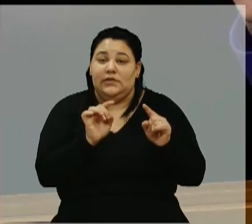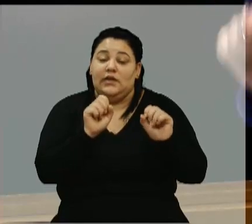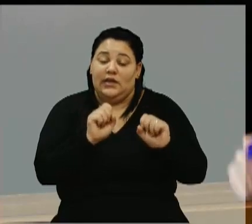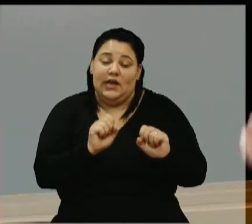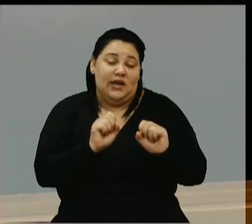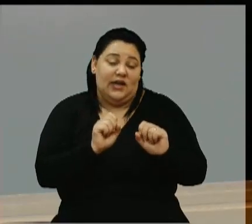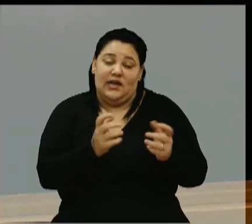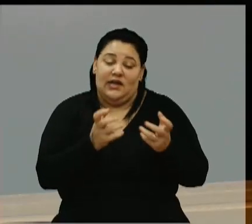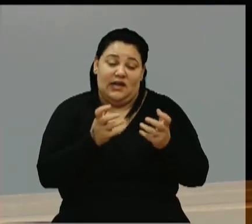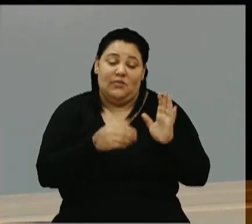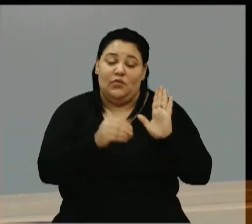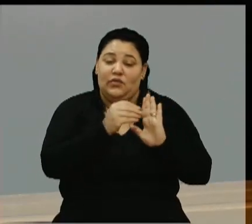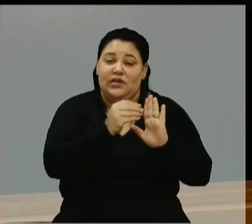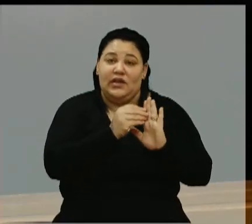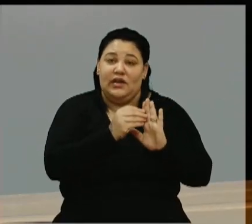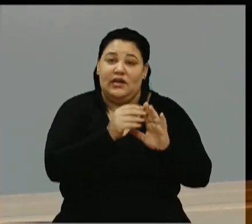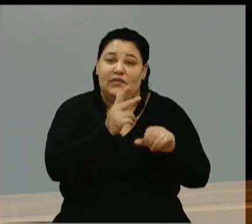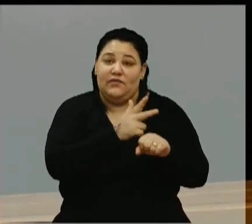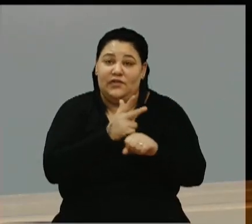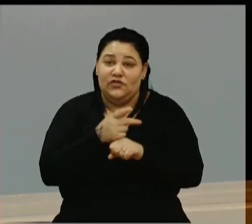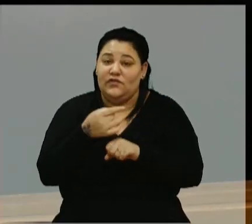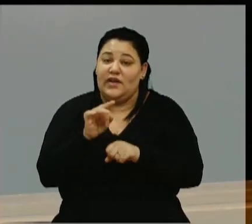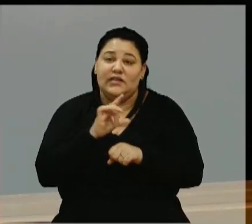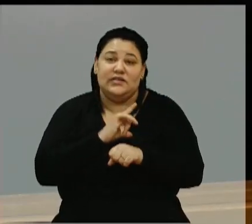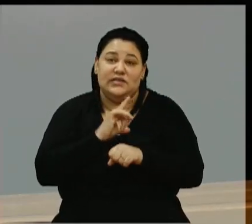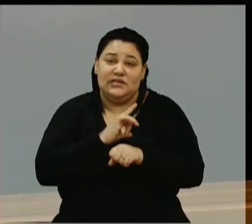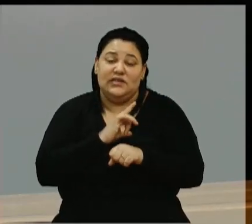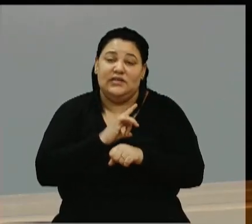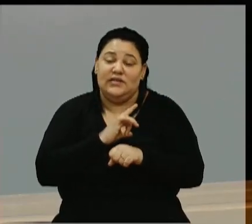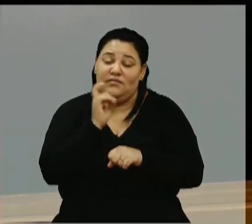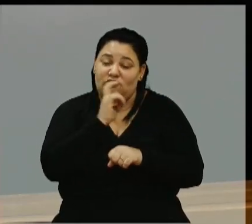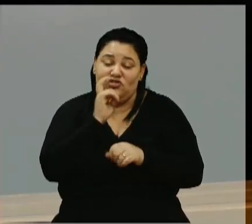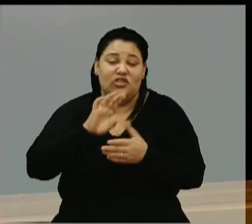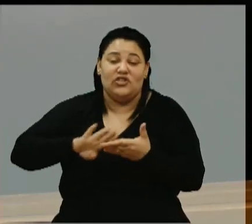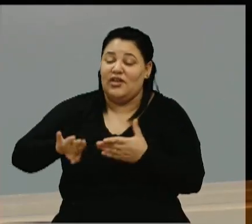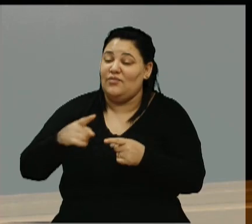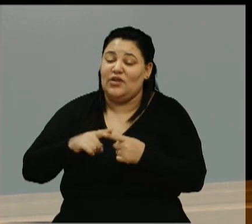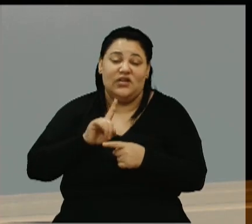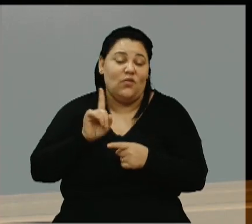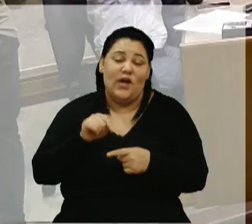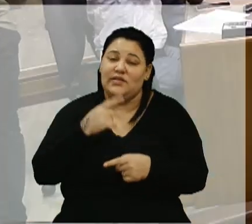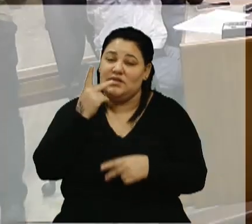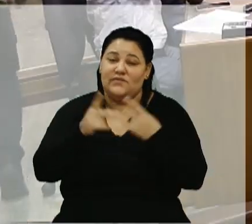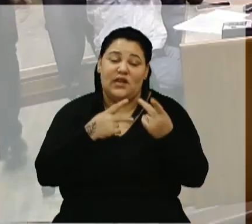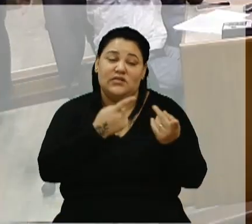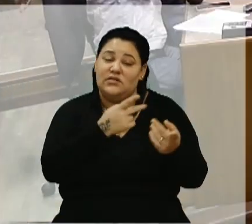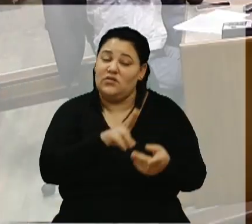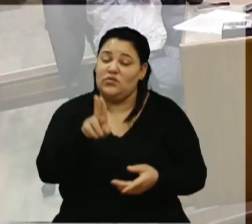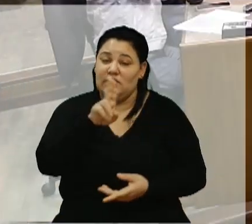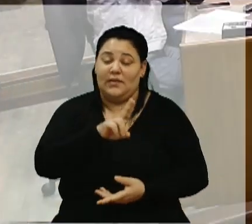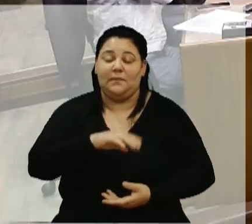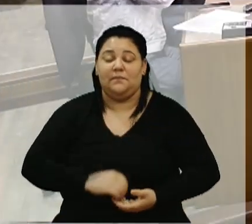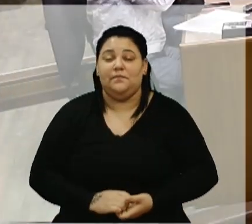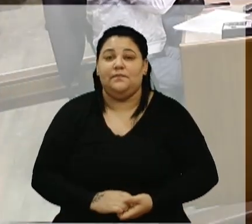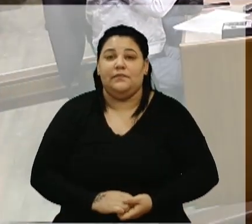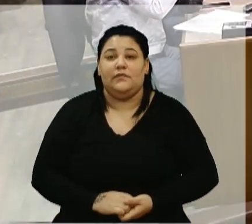que quiser. Mas vai ser desmentido, porque não foi isso que eu disse de forma alguma. Declarar voto, senhora